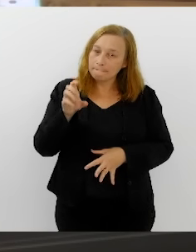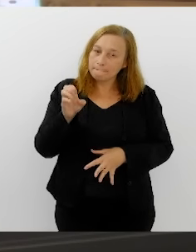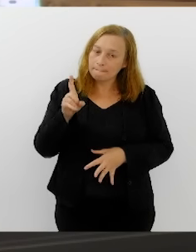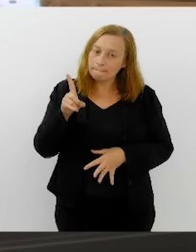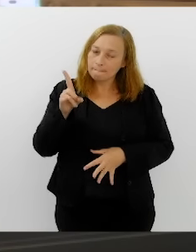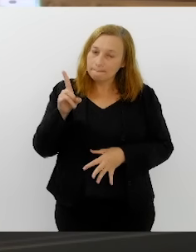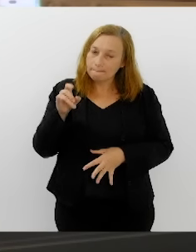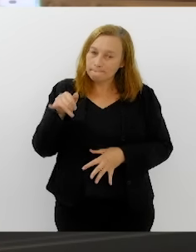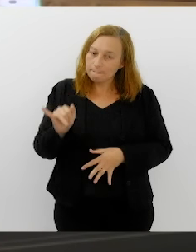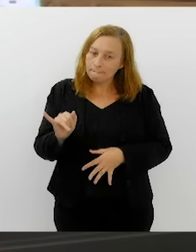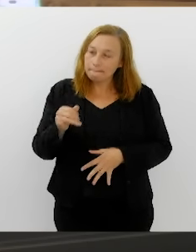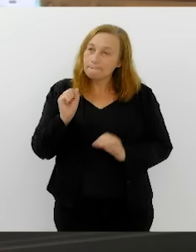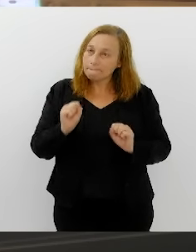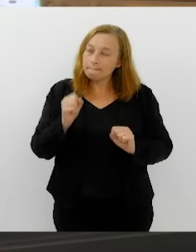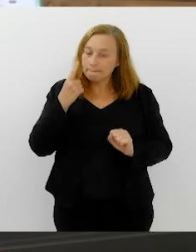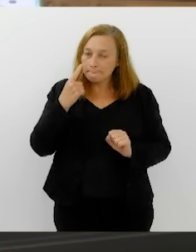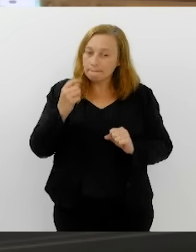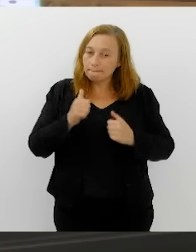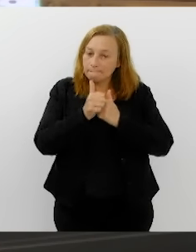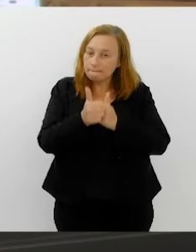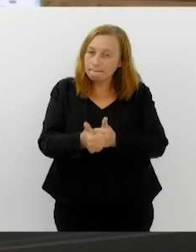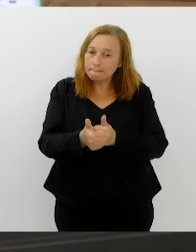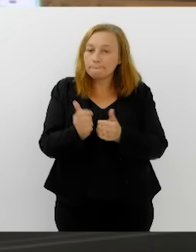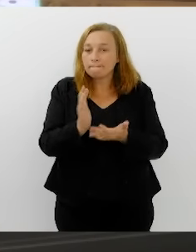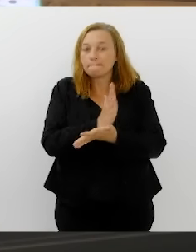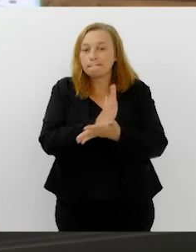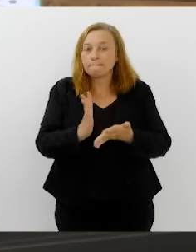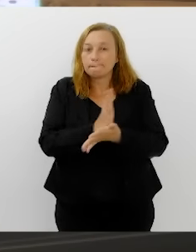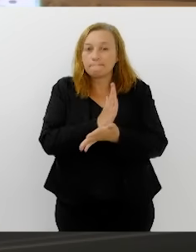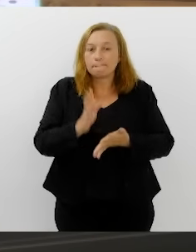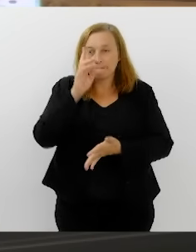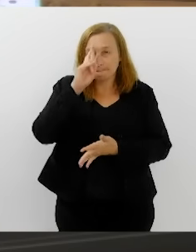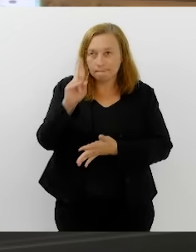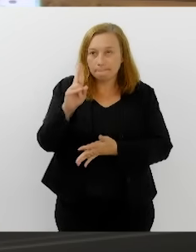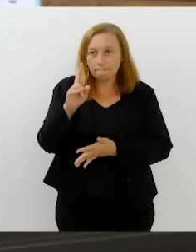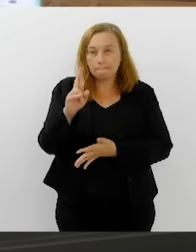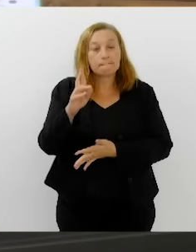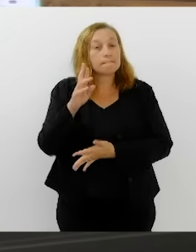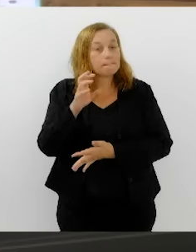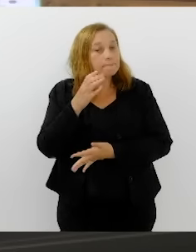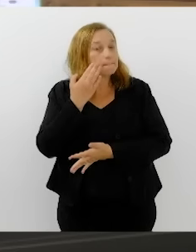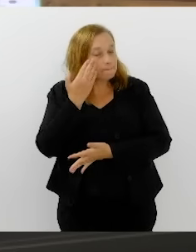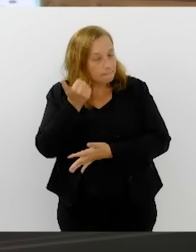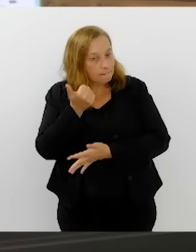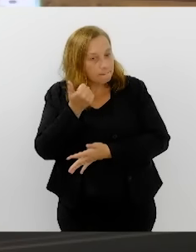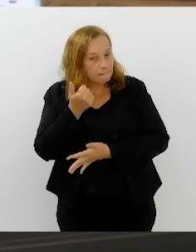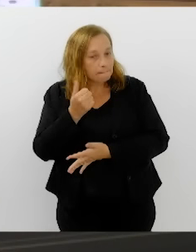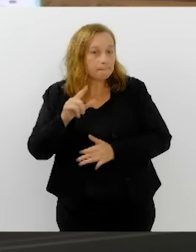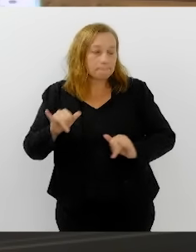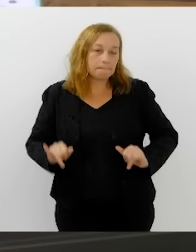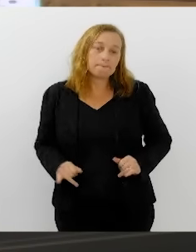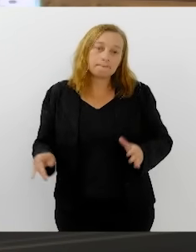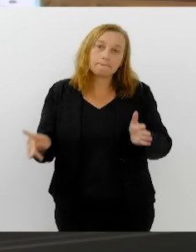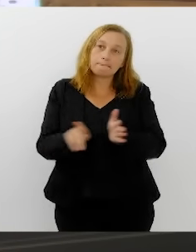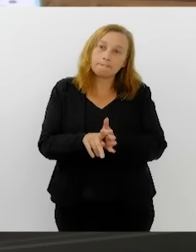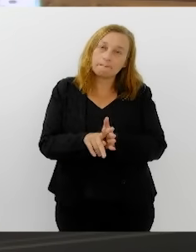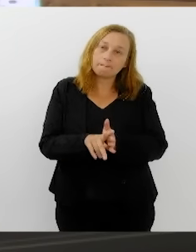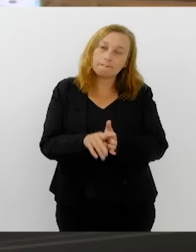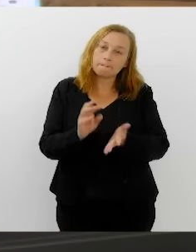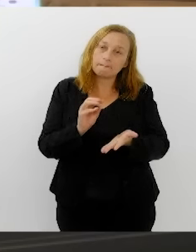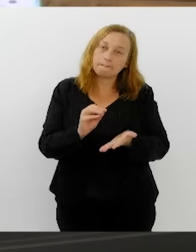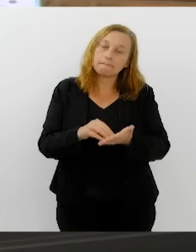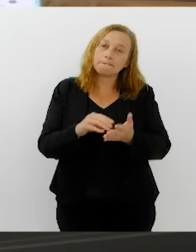que posso ver e acompanhar, às vezes, o senhor como clérigo sabe disso, às vezes o sofrimento vem dentro da própria igreja, a incompreensão